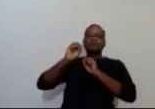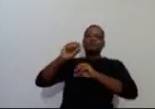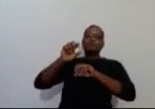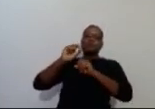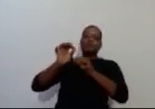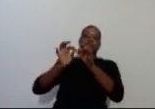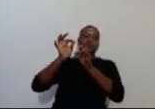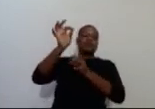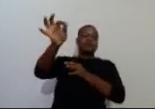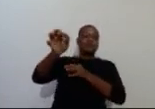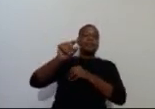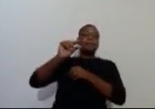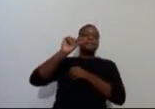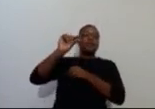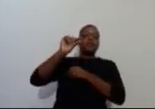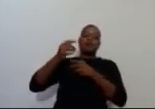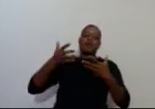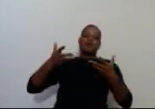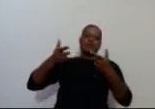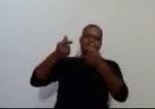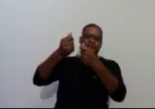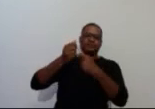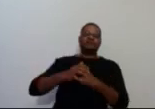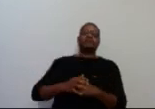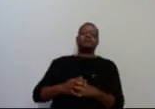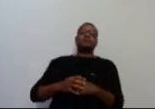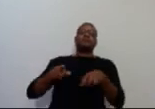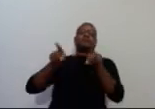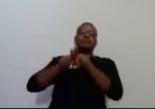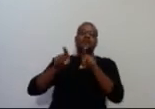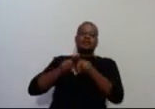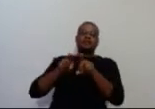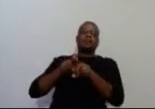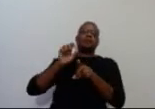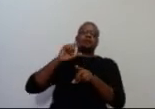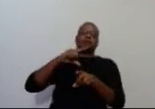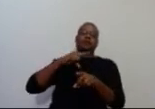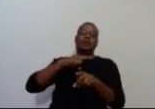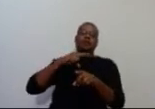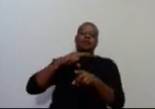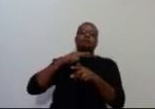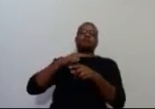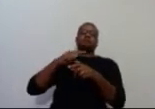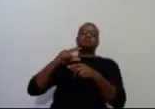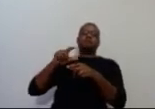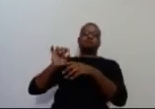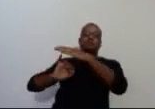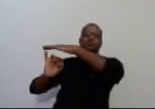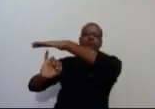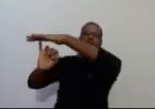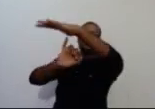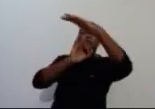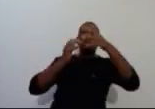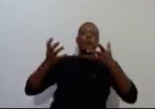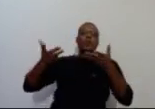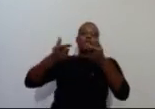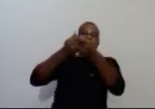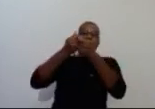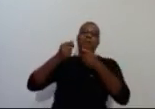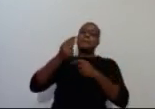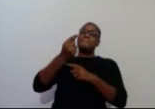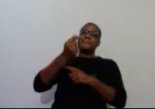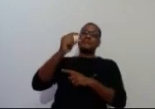aquelas instituições que se destacam com maior qualidade nem sempre conseguem ter um preço tão baixo. Então, esse é um dilema do mercado